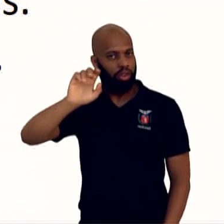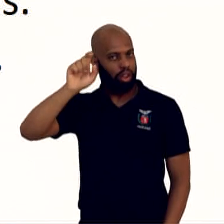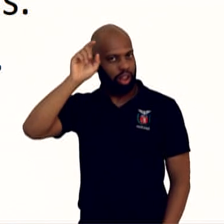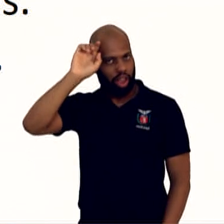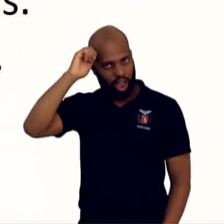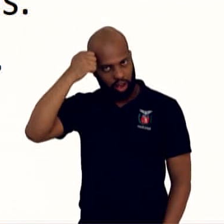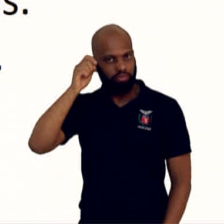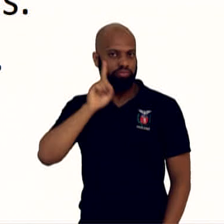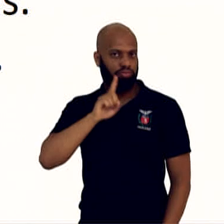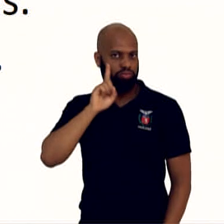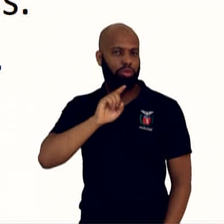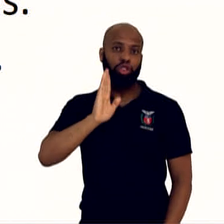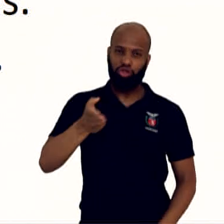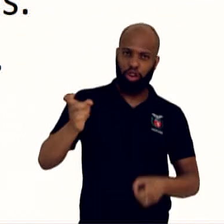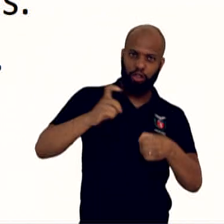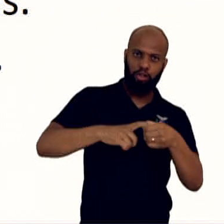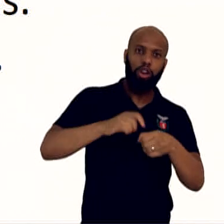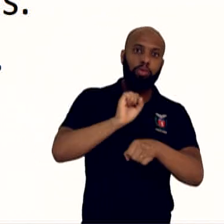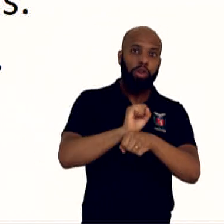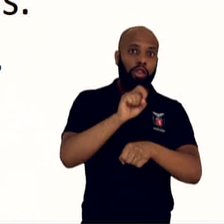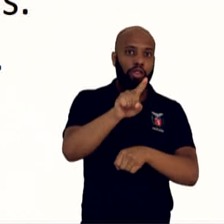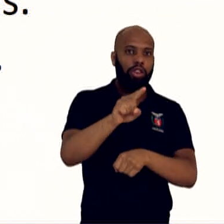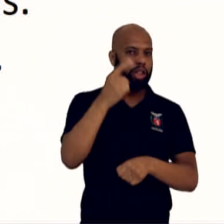daqui a pouquinho a gente volta.